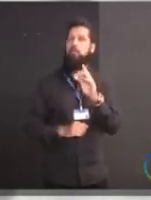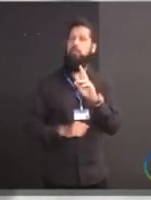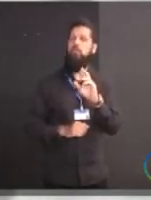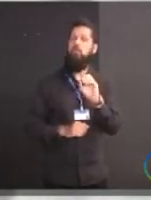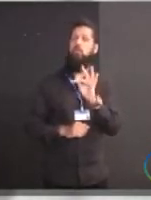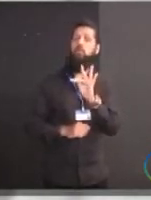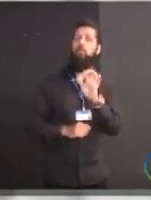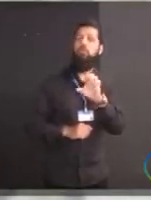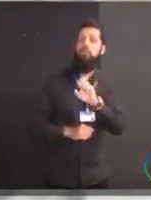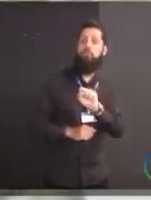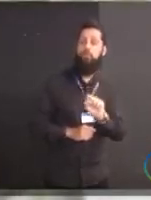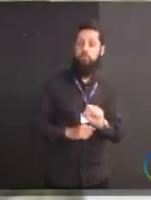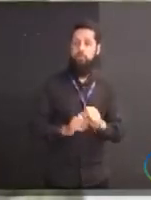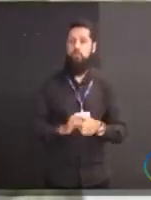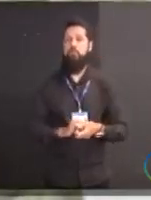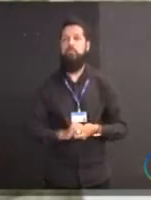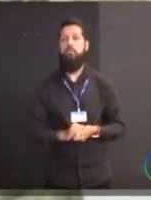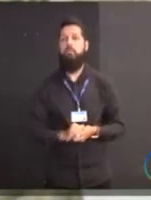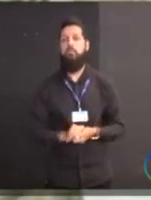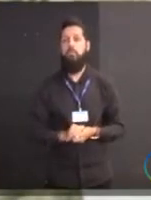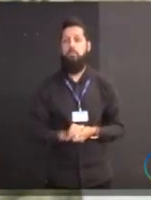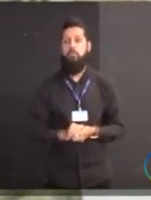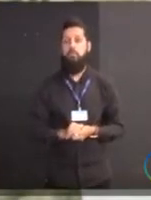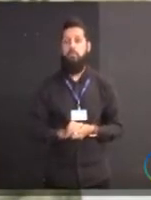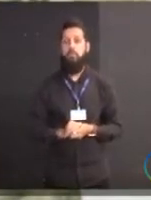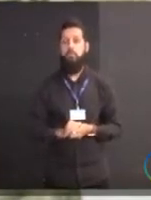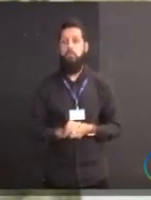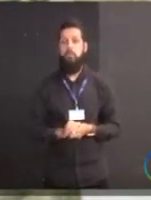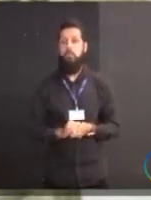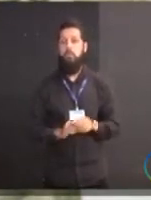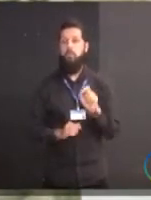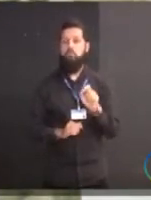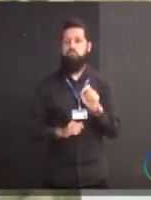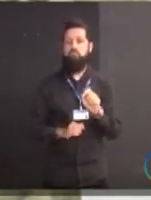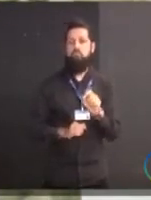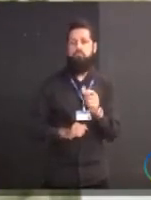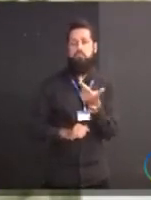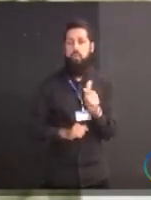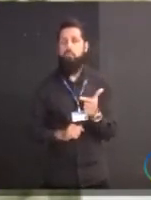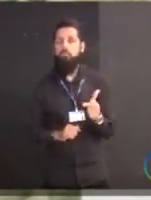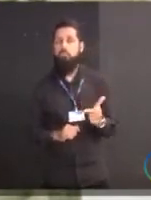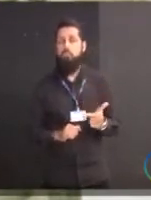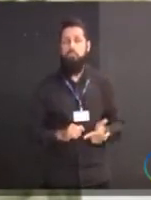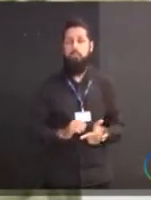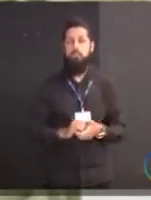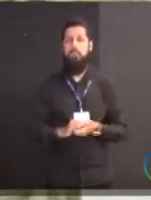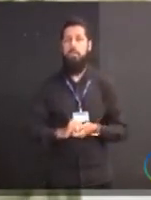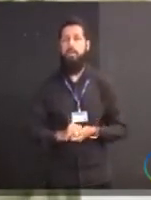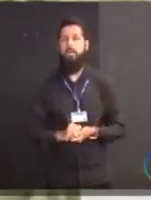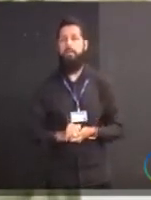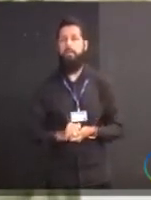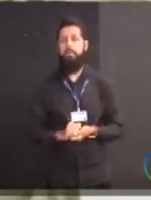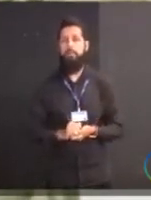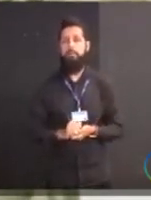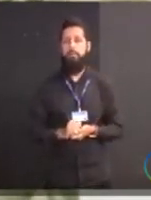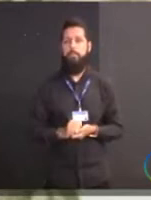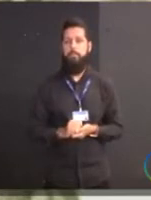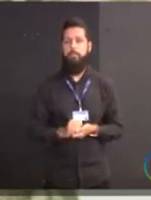Porque a crosta terrena, quando não estava suficientemente consolidada, ela apresentava